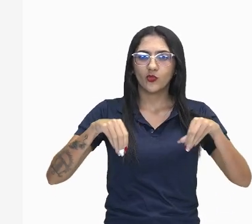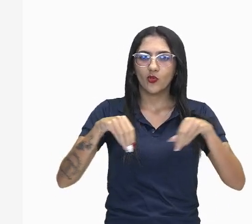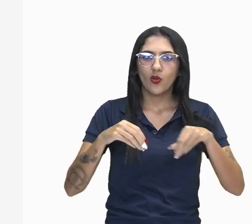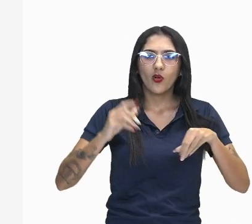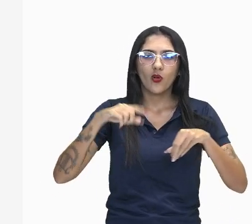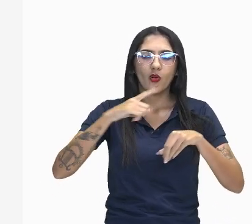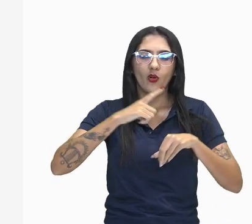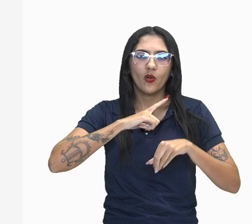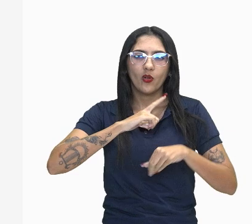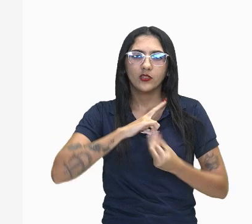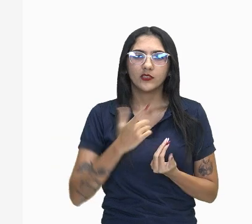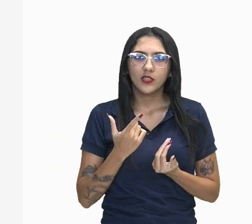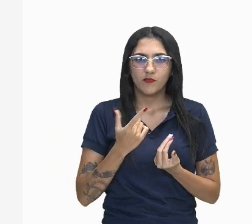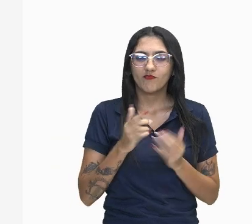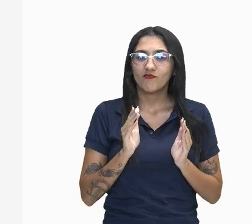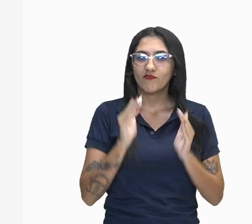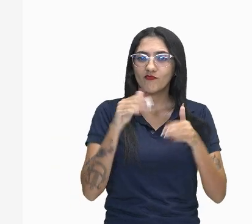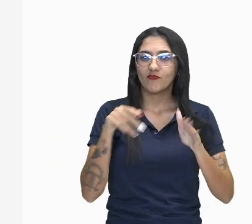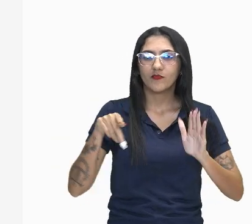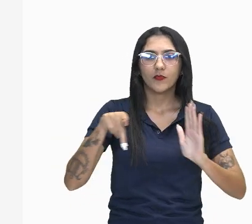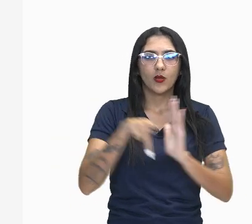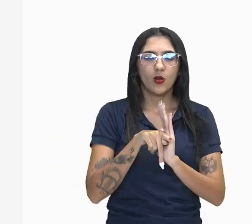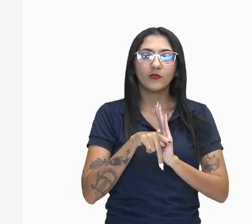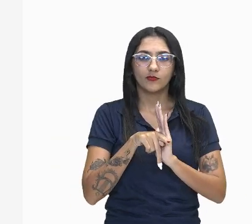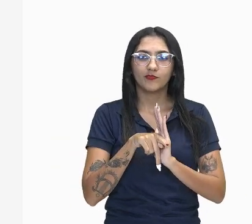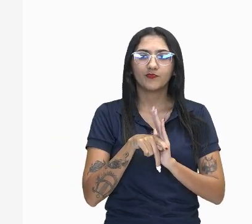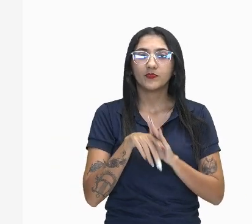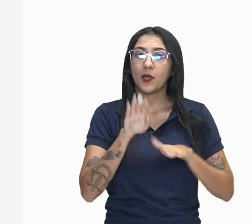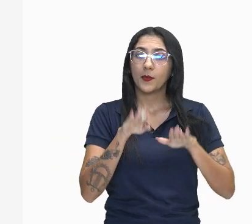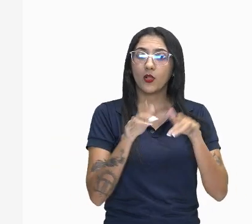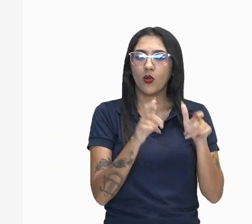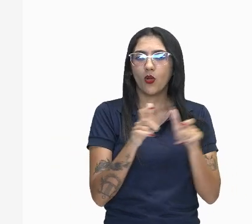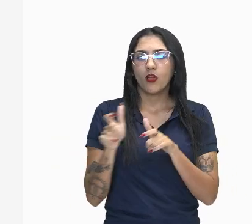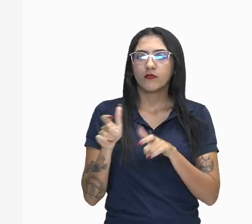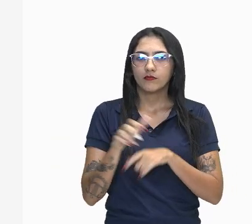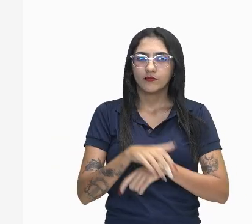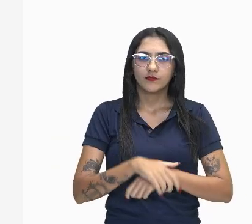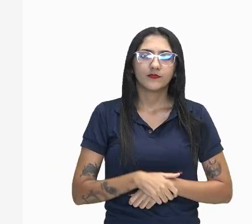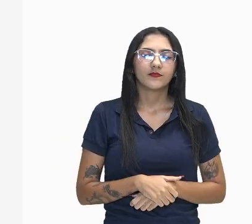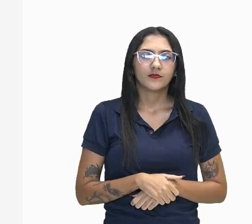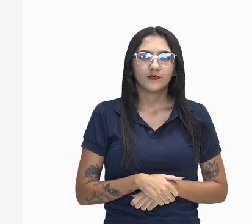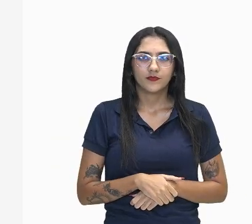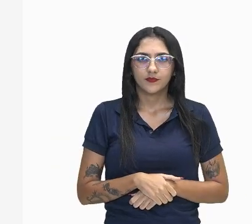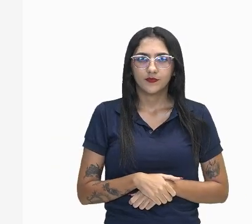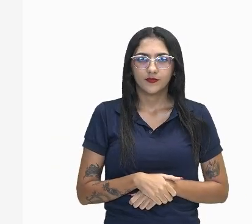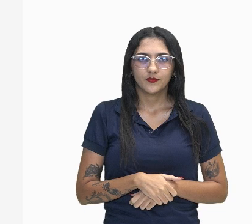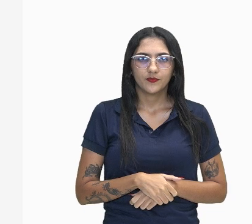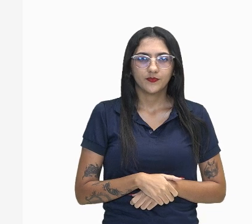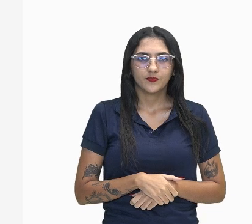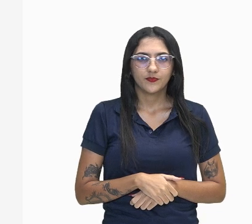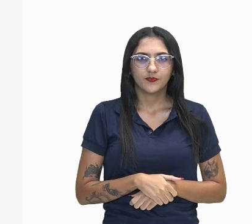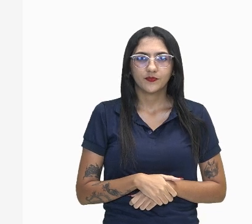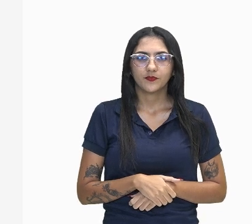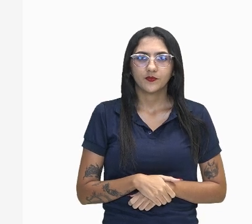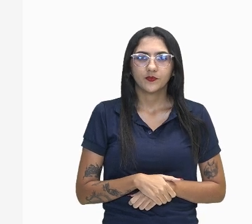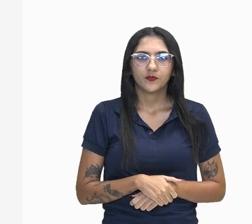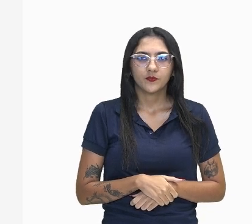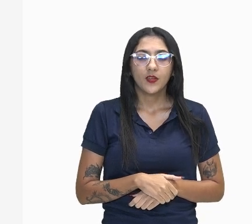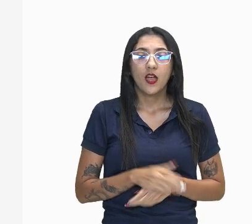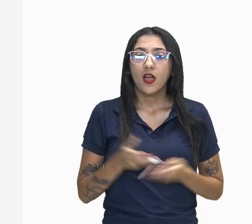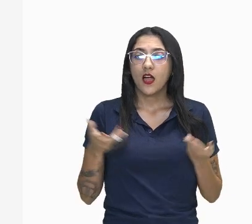ser ali bem específico em determinadas áreas, tá? Agora, o sistema agrícola,